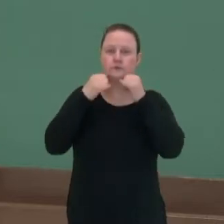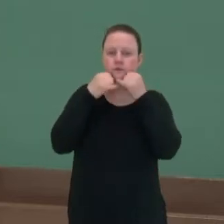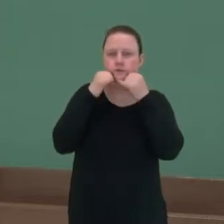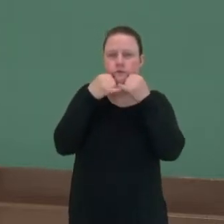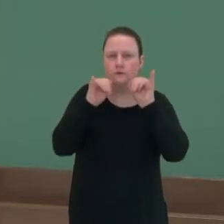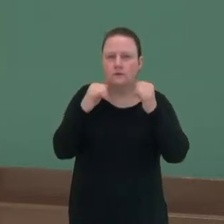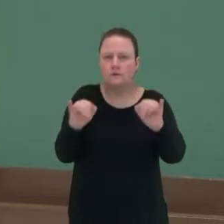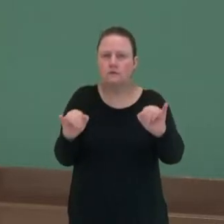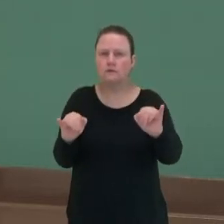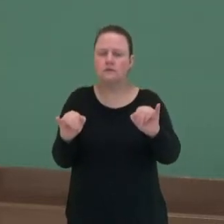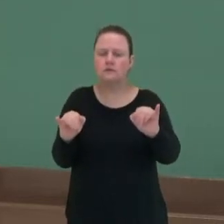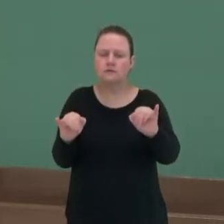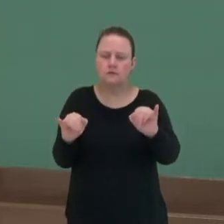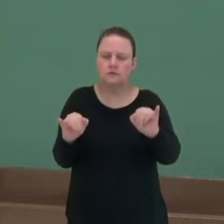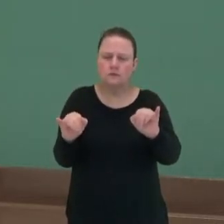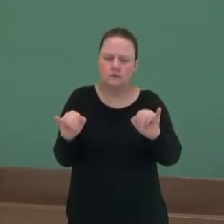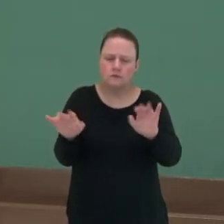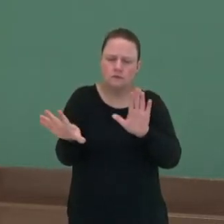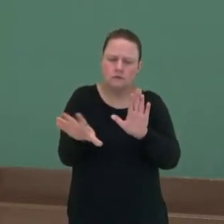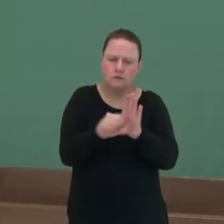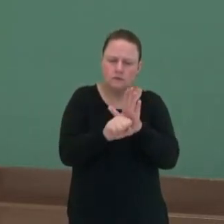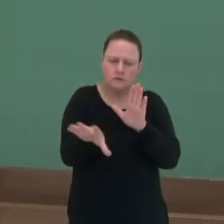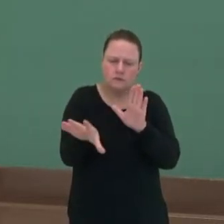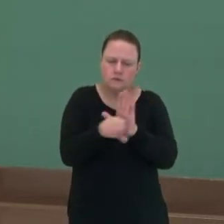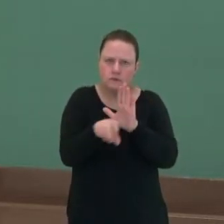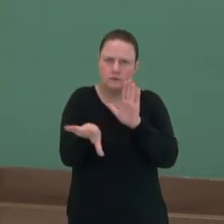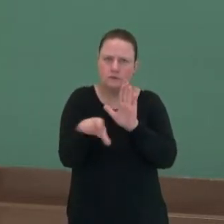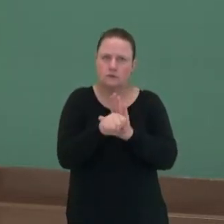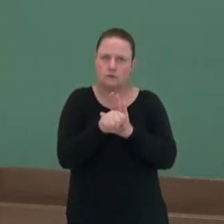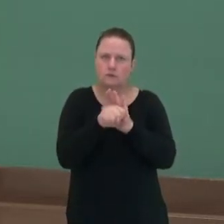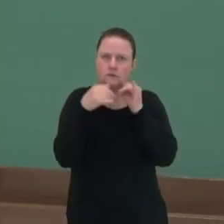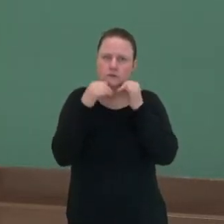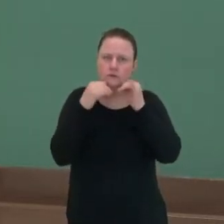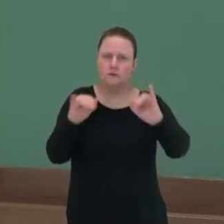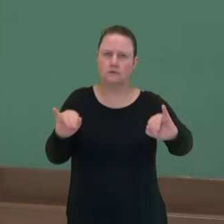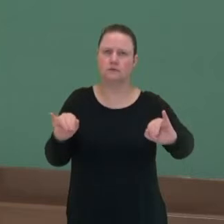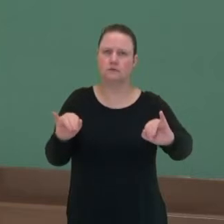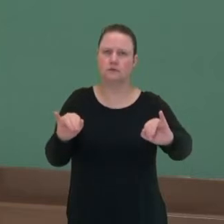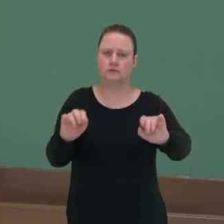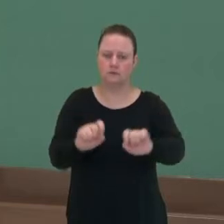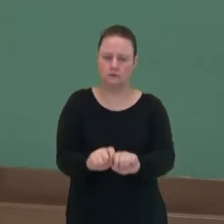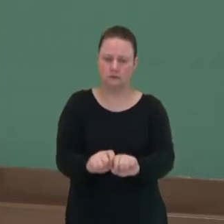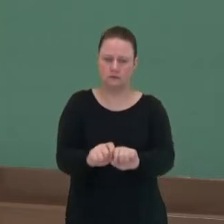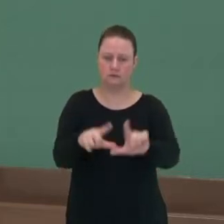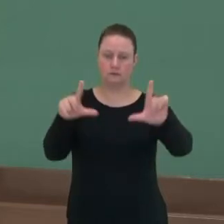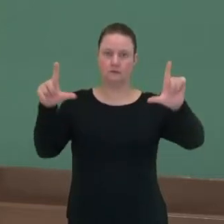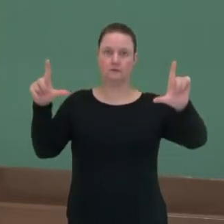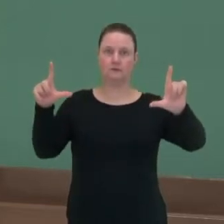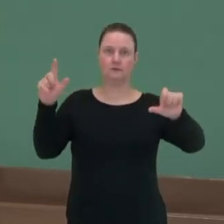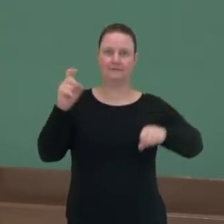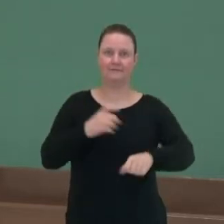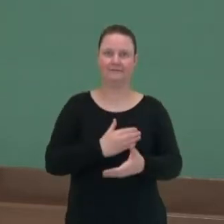vai entrar, vai percorrer esse fio e vai fazer com que esse equipamento, esse dispositivo